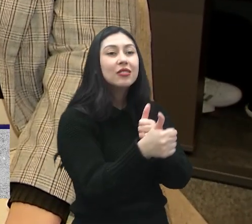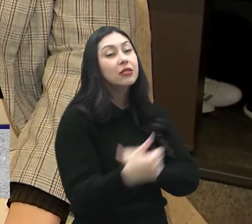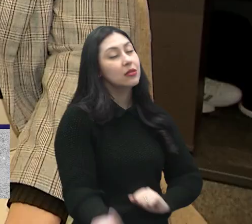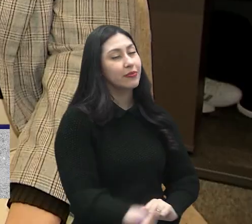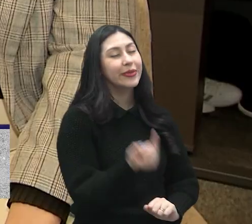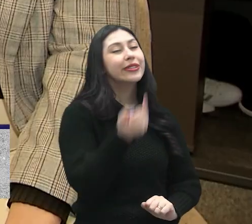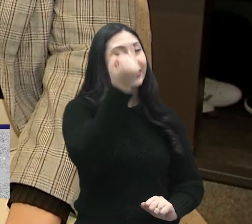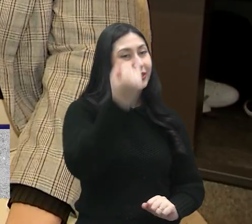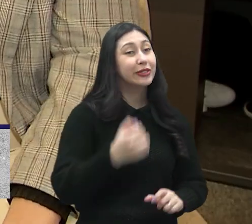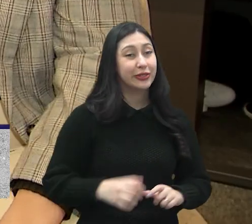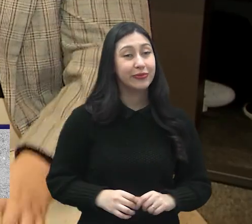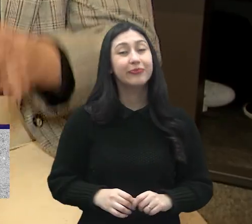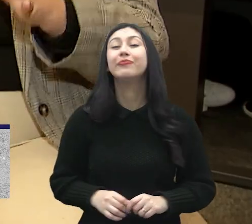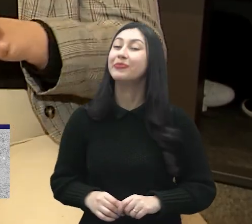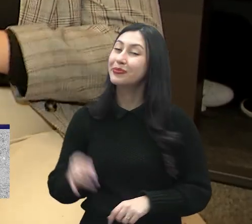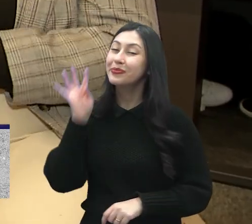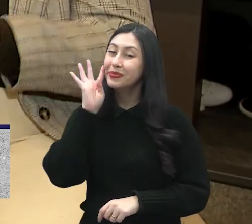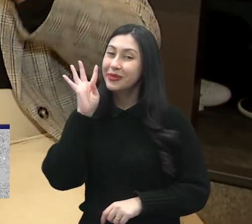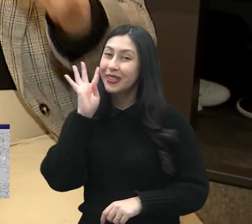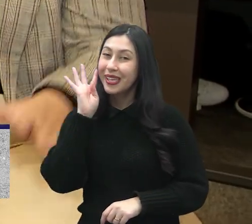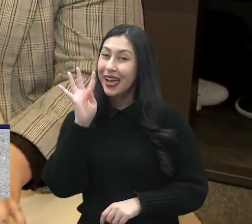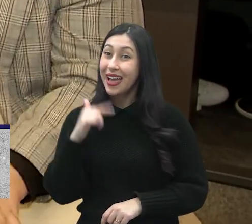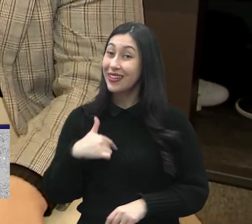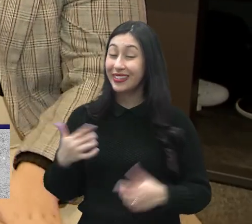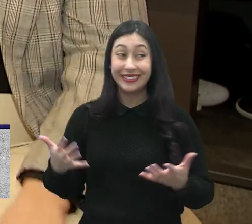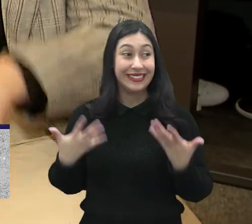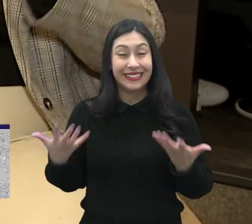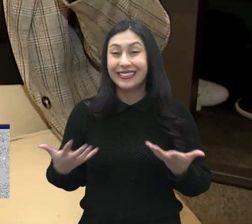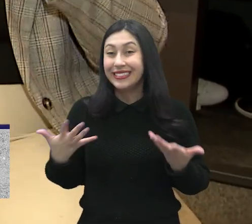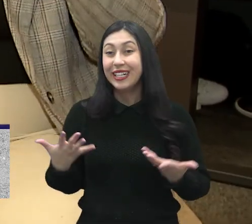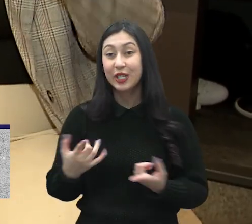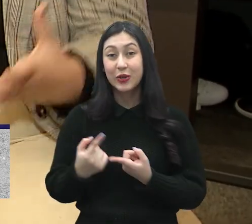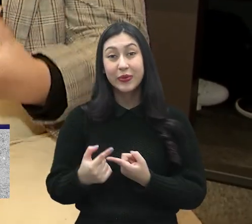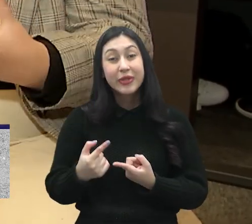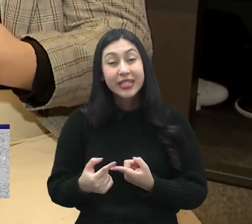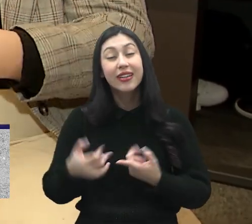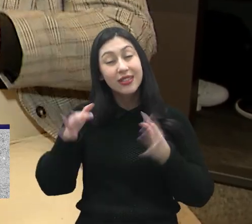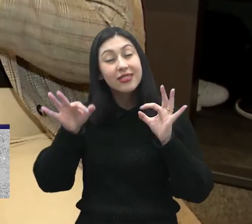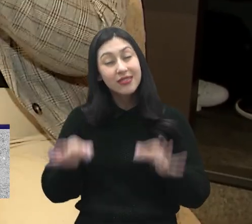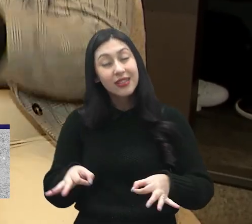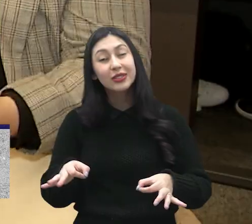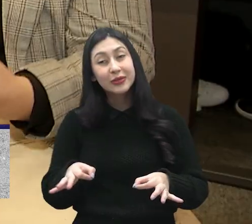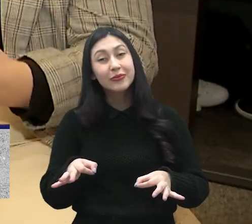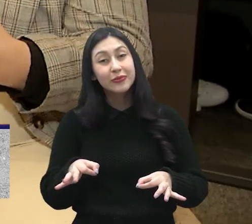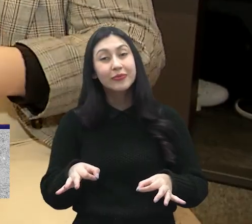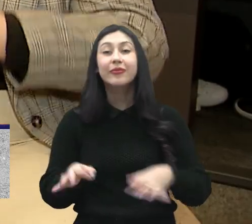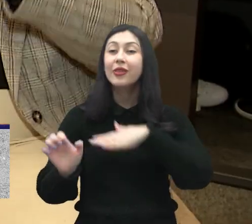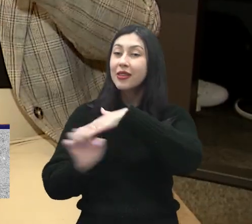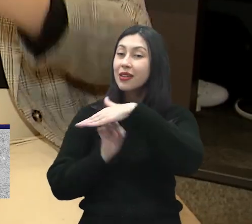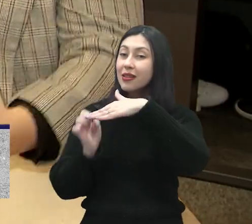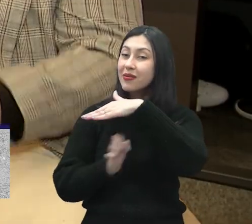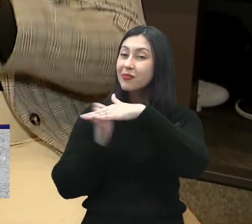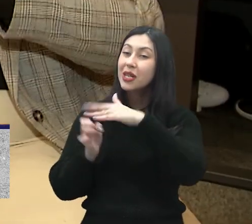plano de carreira aqui dentro. É muito legal, a gente já fiquei super animada aqui, porque realmente é isso, né? Acho que aqui nessa